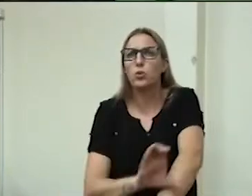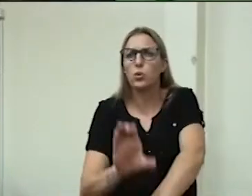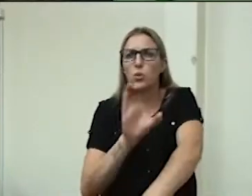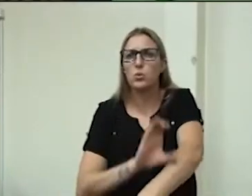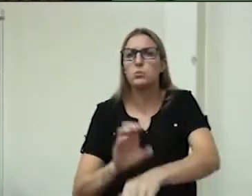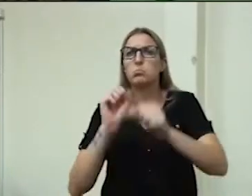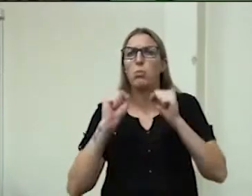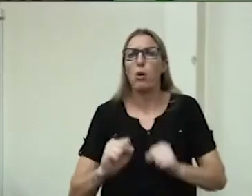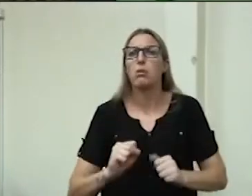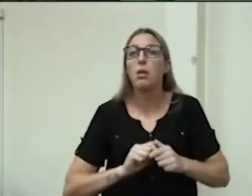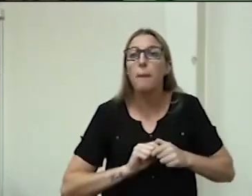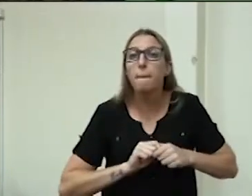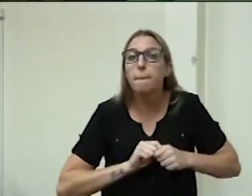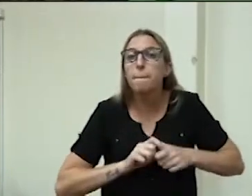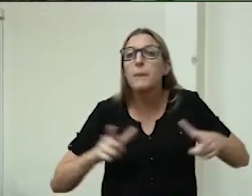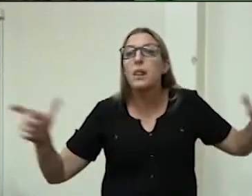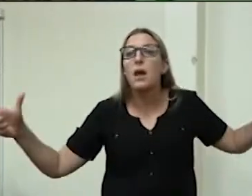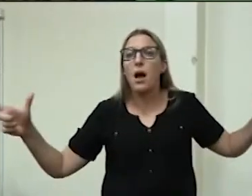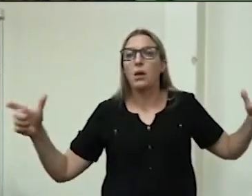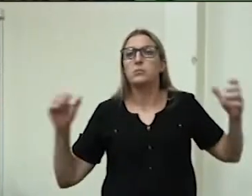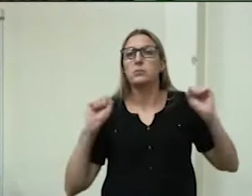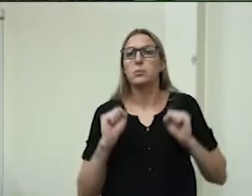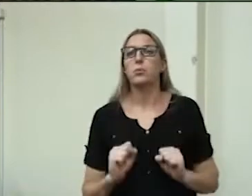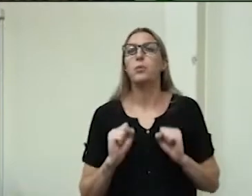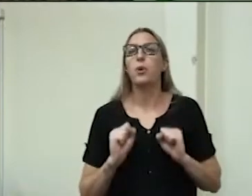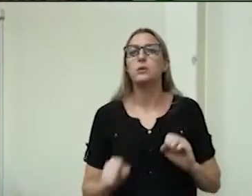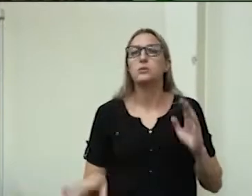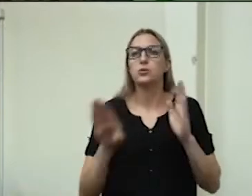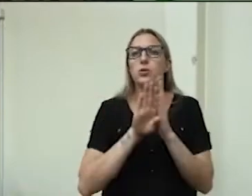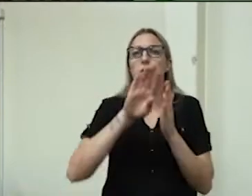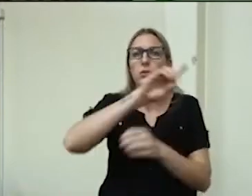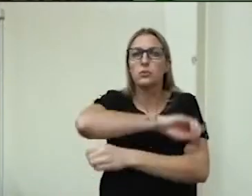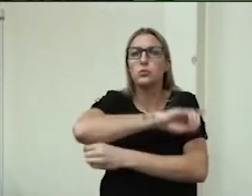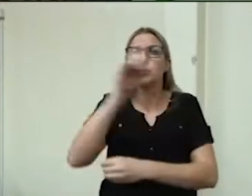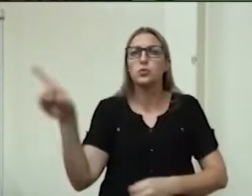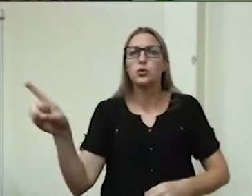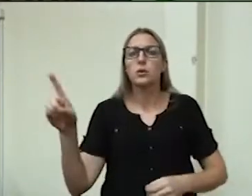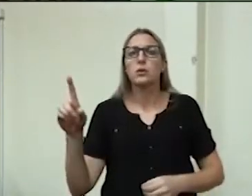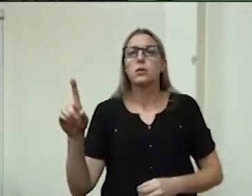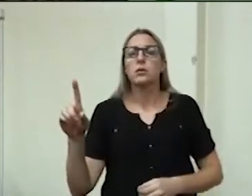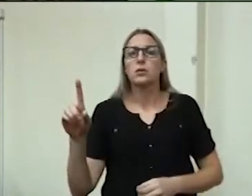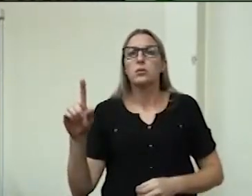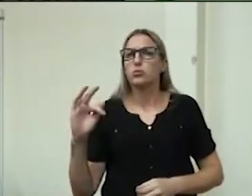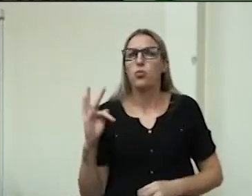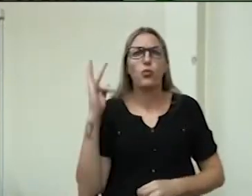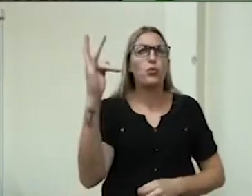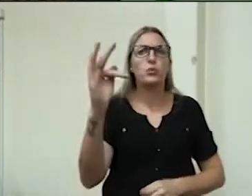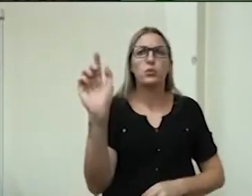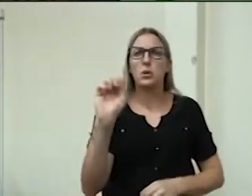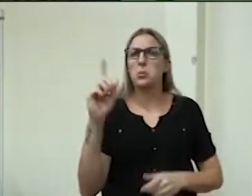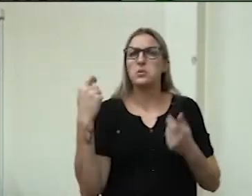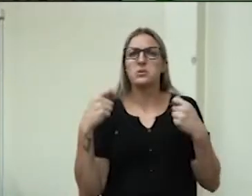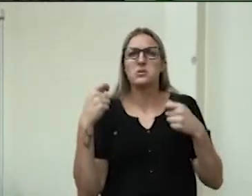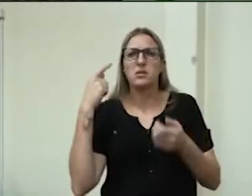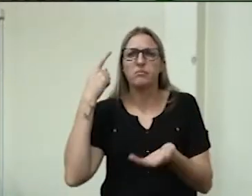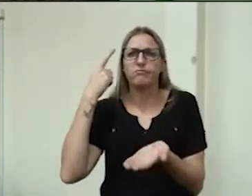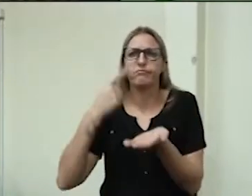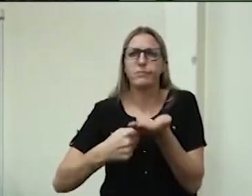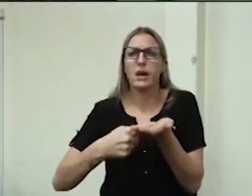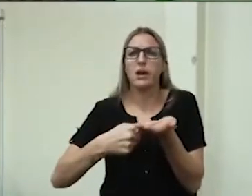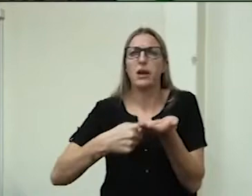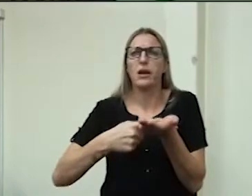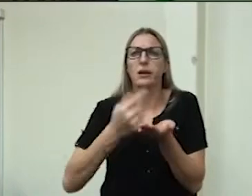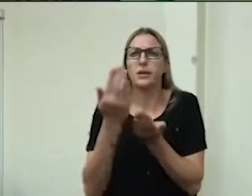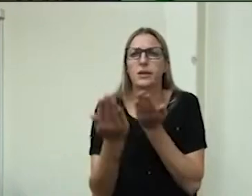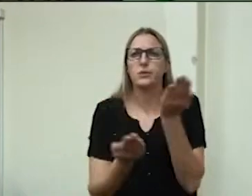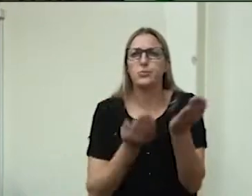ser ampliado para que a gente possa chegar o dia que nós não precisamos mais marcar uma consulta e esperar 30